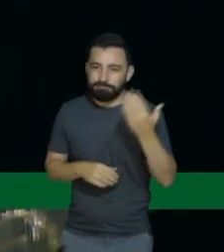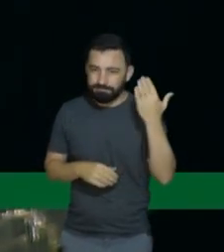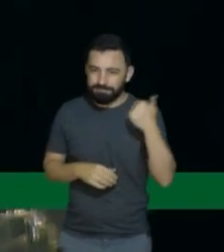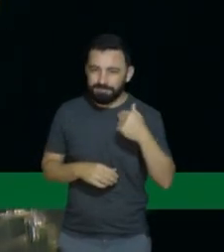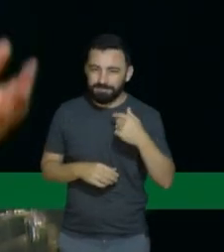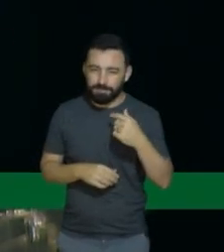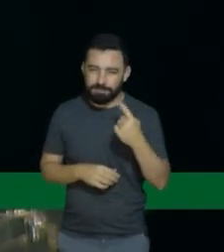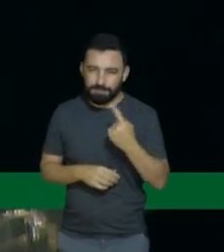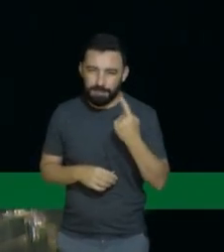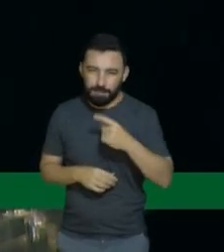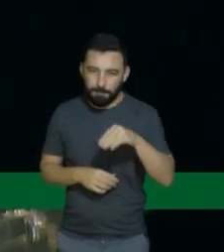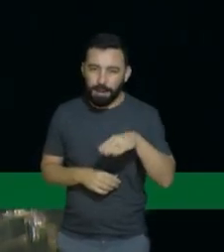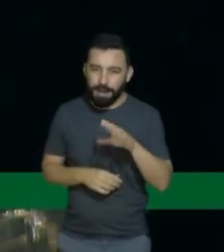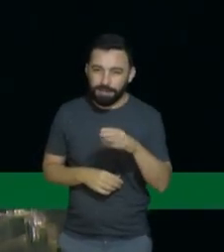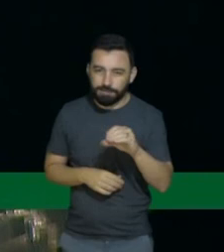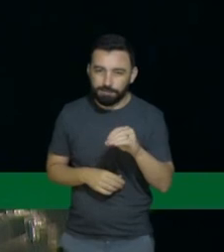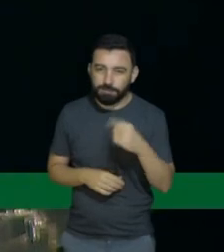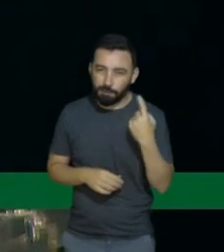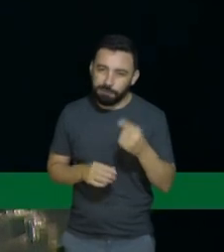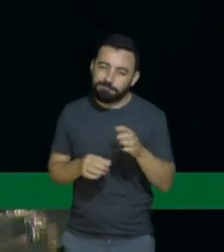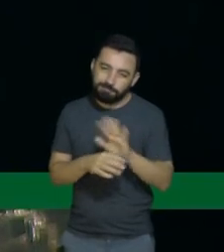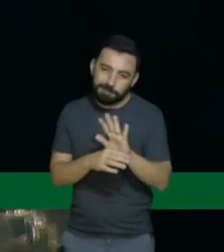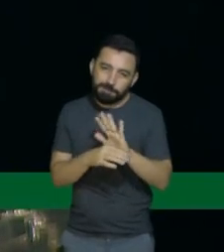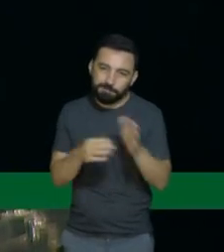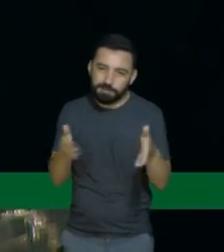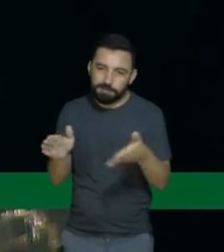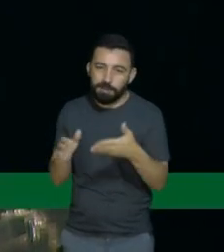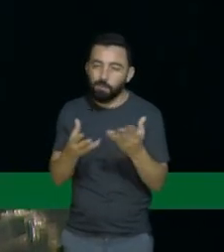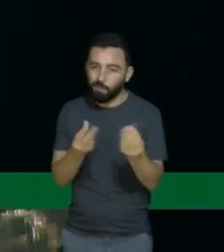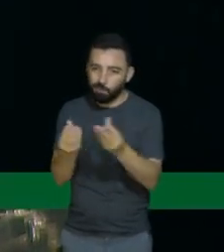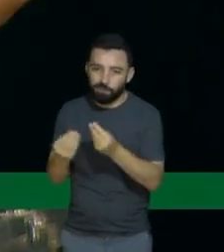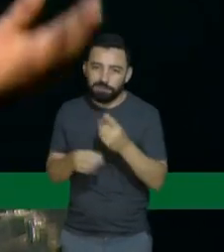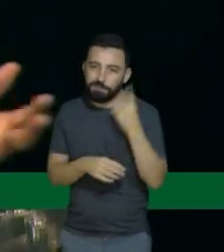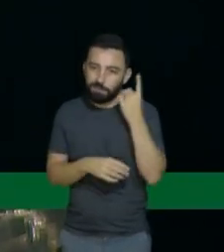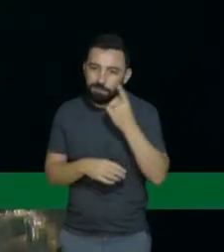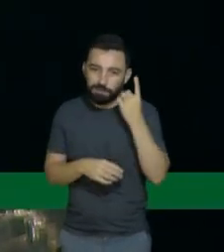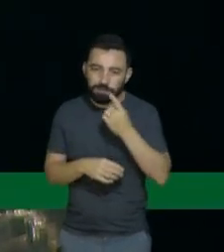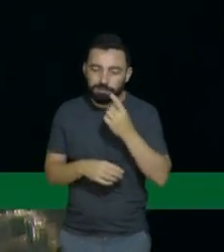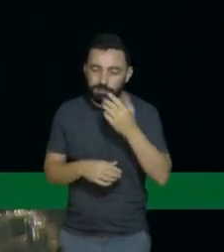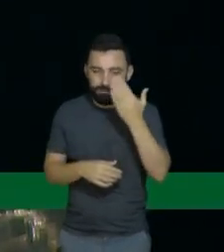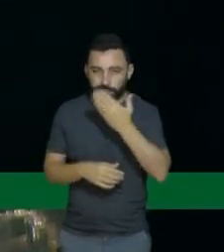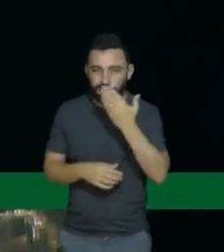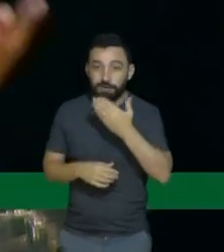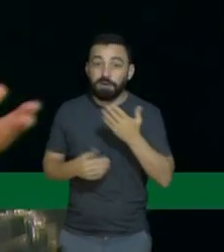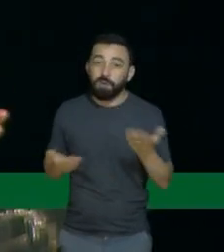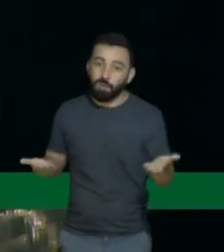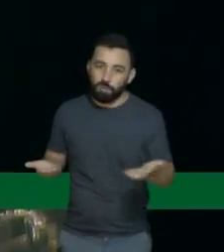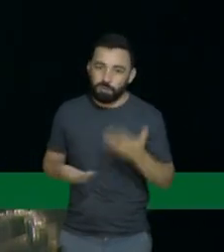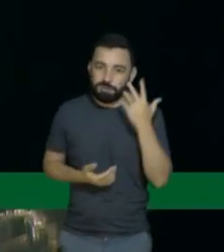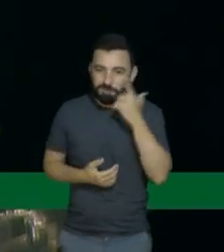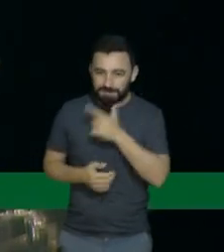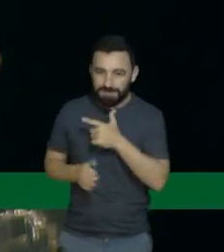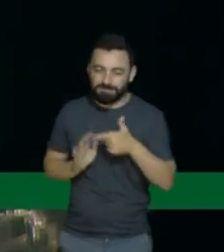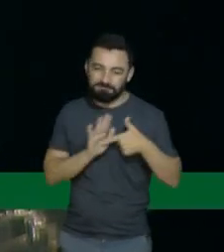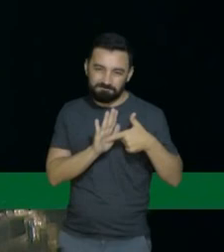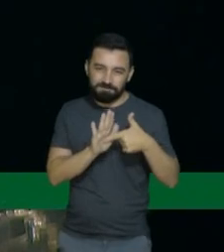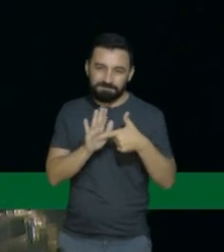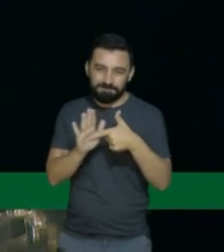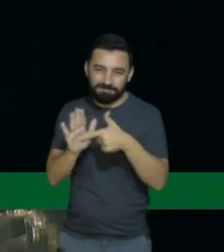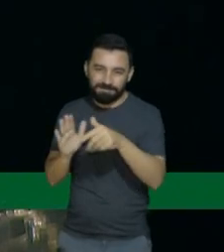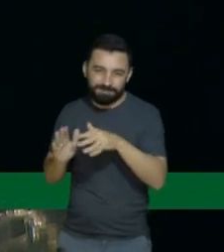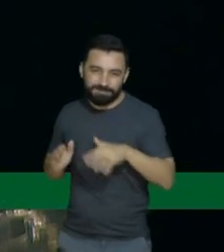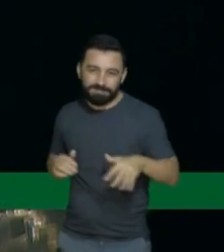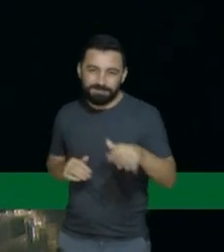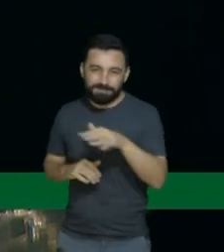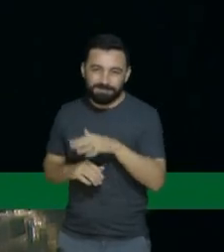de Março nós passamos o vídeo mas muitos deputados não estavam lá então hoje a gente conseguiu contemplar mais